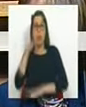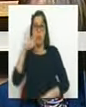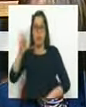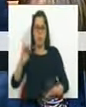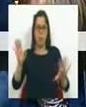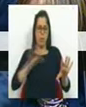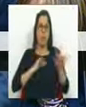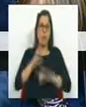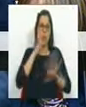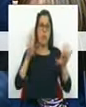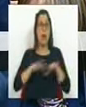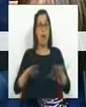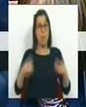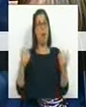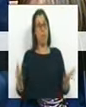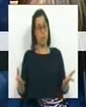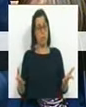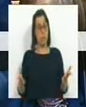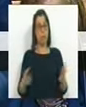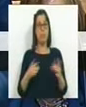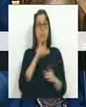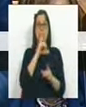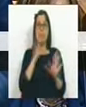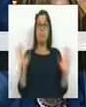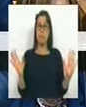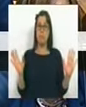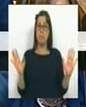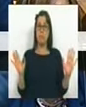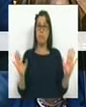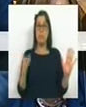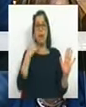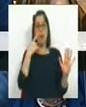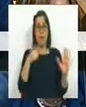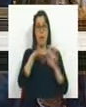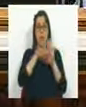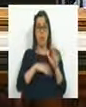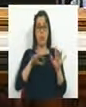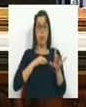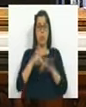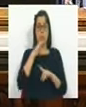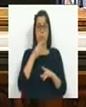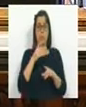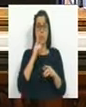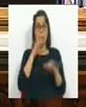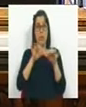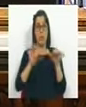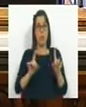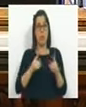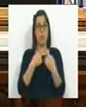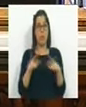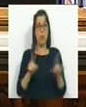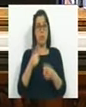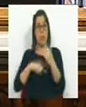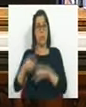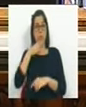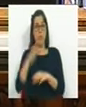Partido Socialista. Ó Sr. Deputado, a mesa tem estado em silêncio, constatando que as condições em que o Sr. Deputado tem estado a intervir não foram diferentes